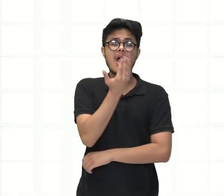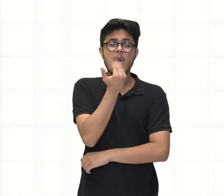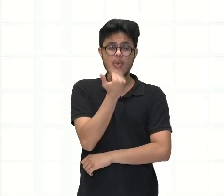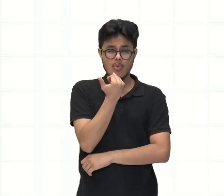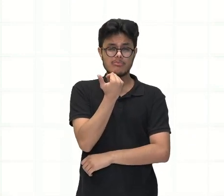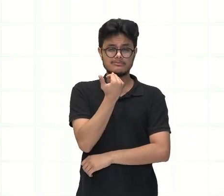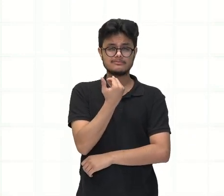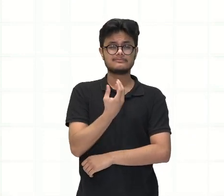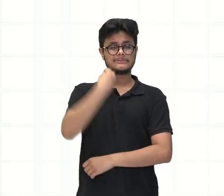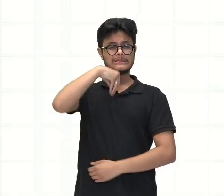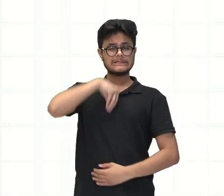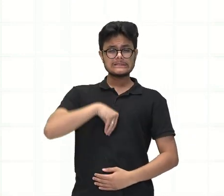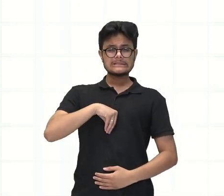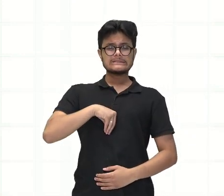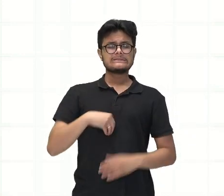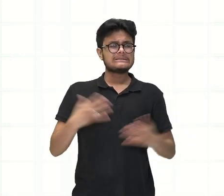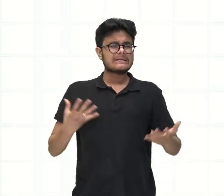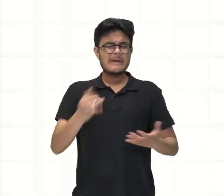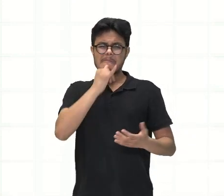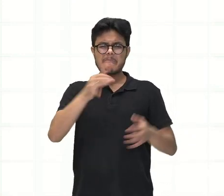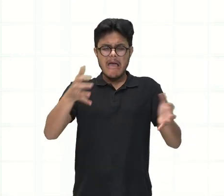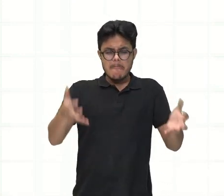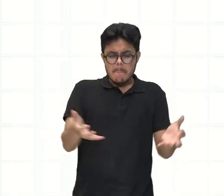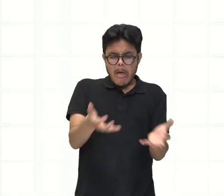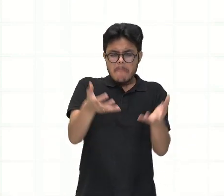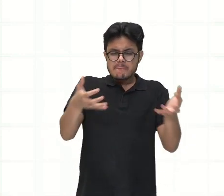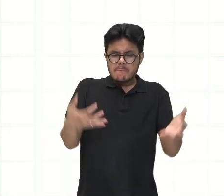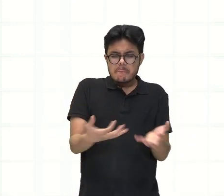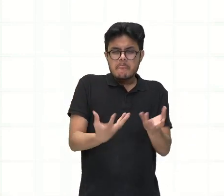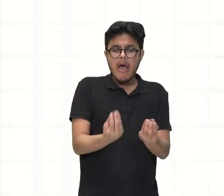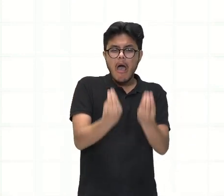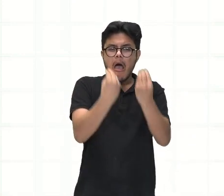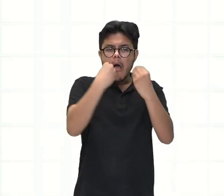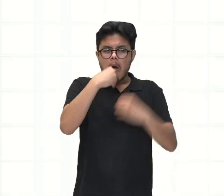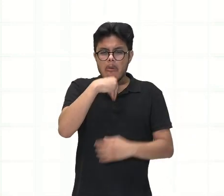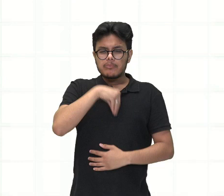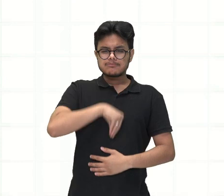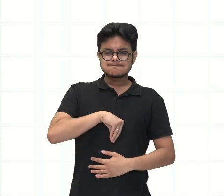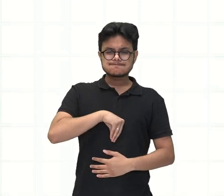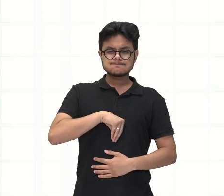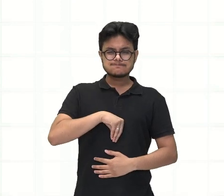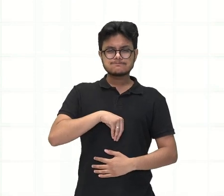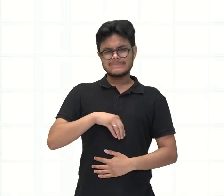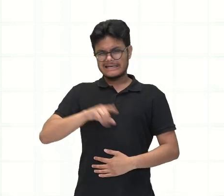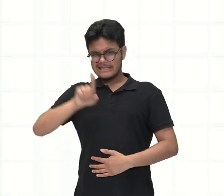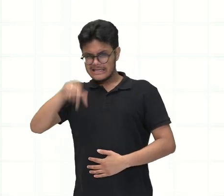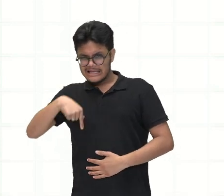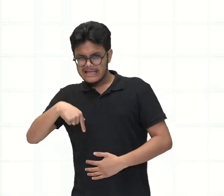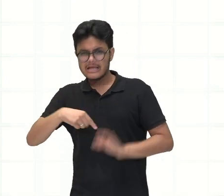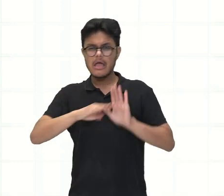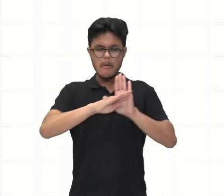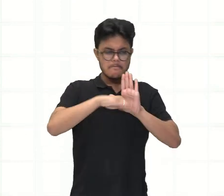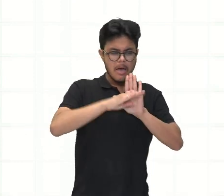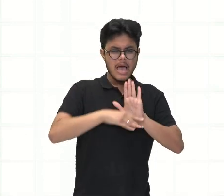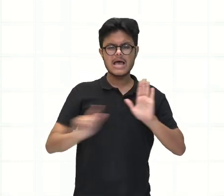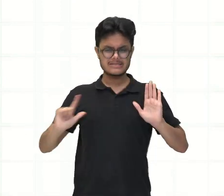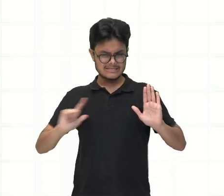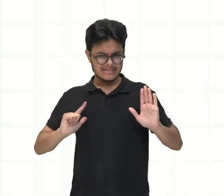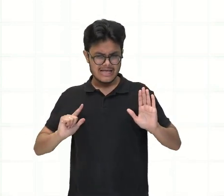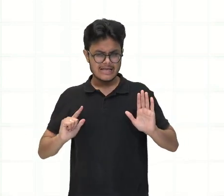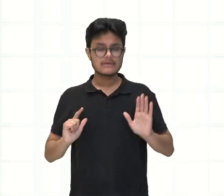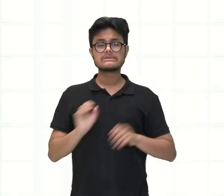consumir, para aquela salada crua que você comeu ali, dependendo se você foi comer em